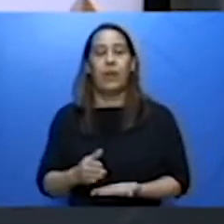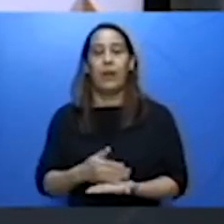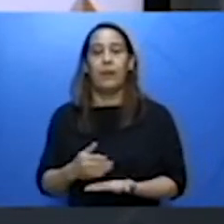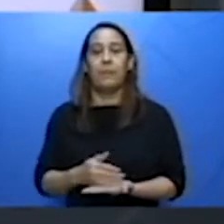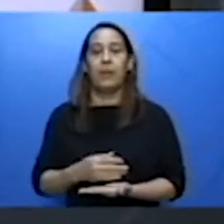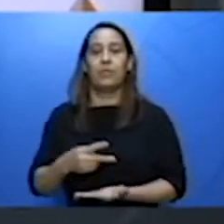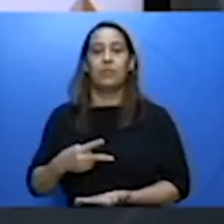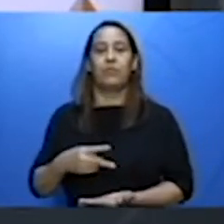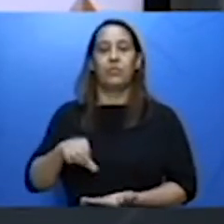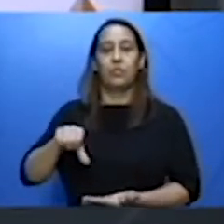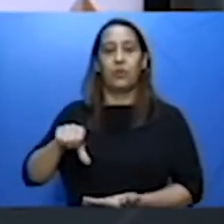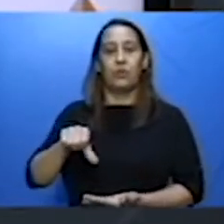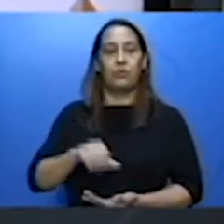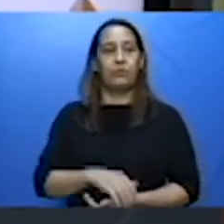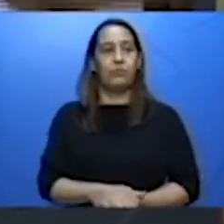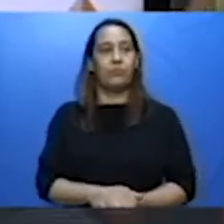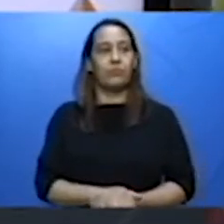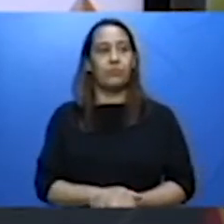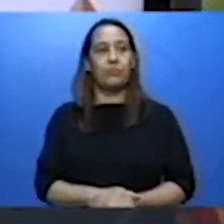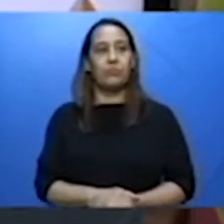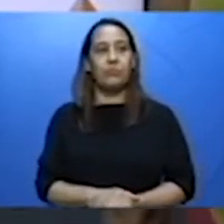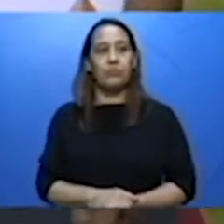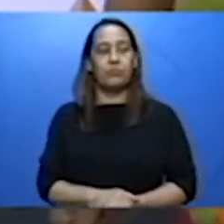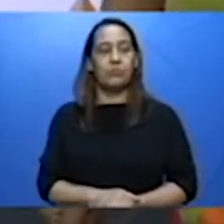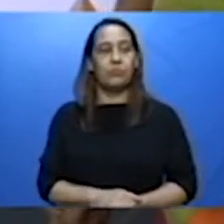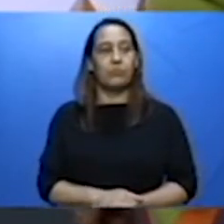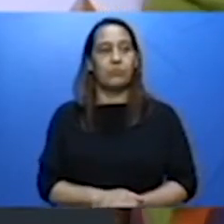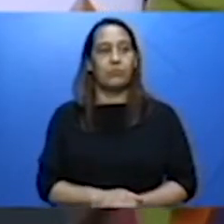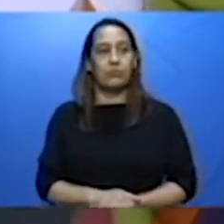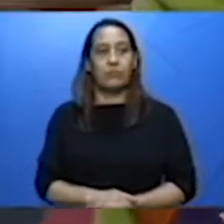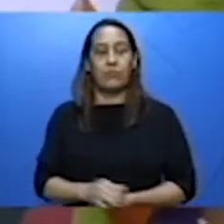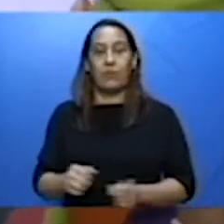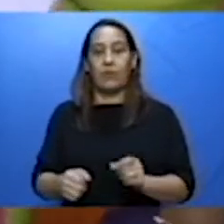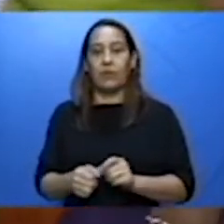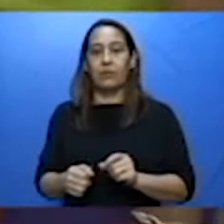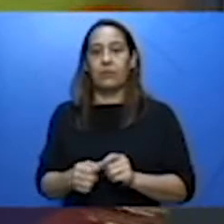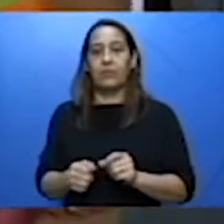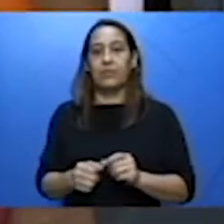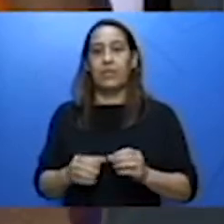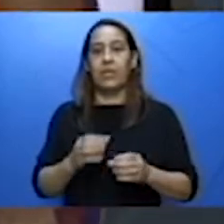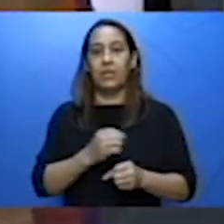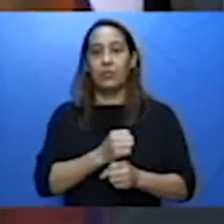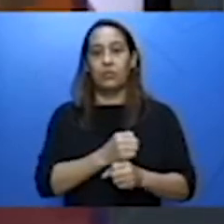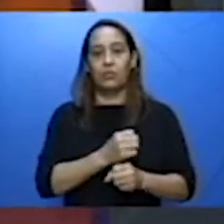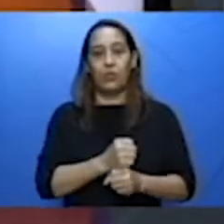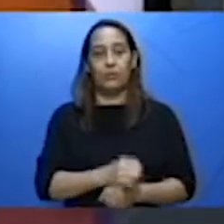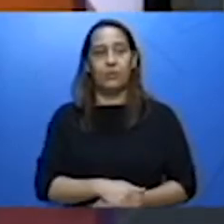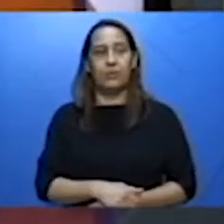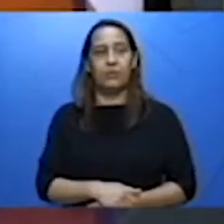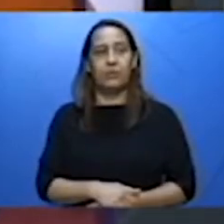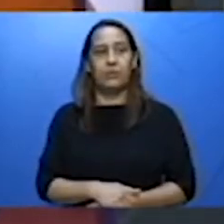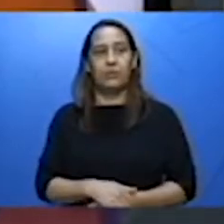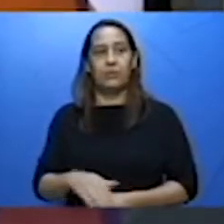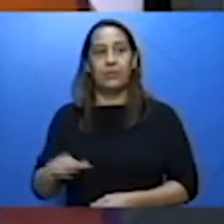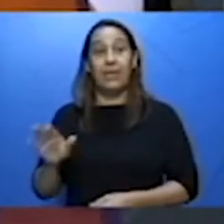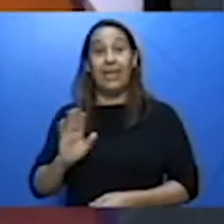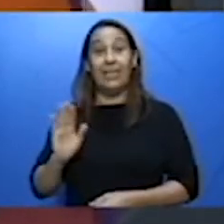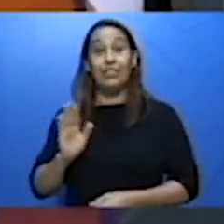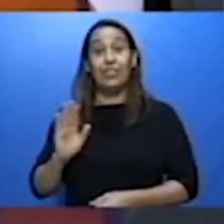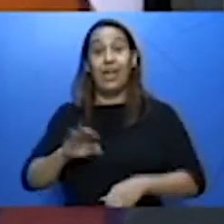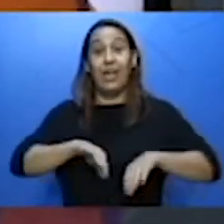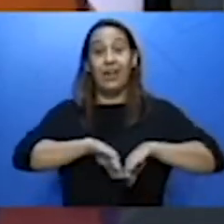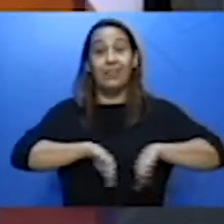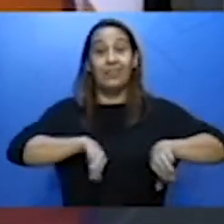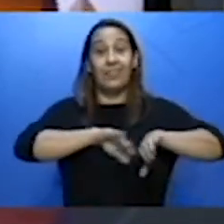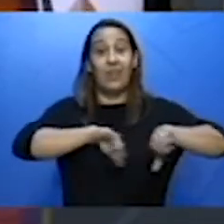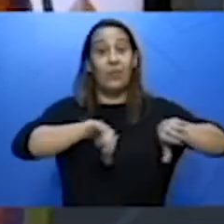Agora olha que gostoso, gente. Mais continhas para nós fazermos. Só que agora, ó. Tchau, decomposição.